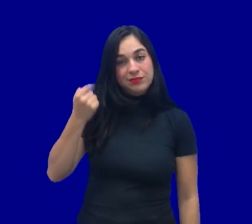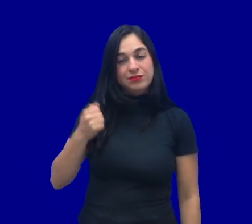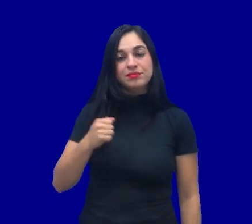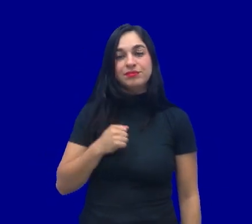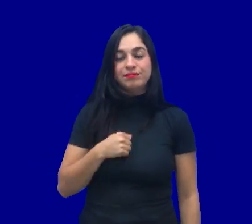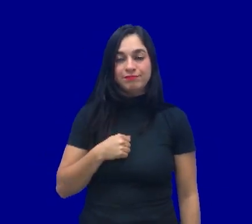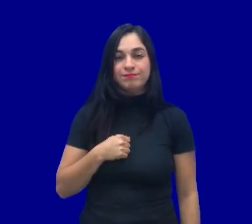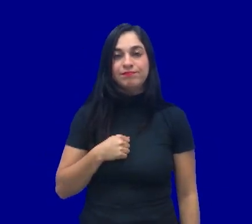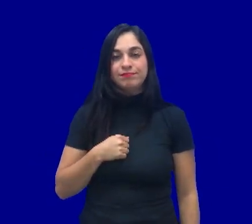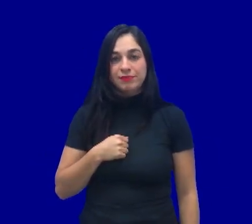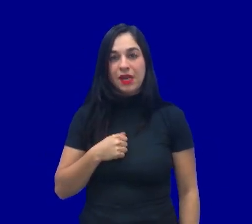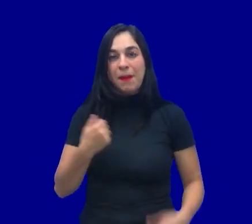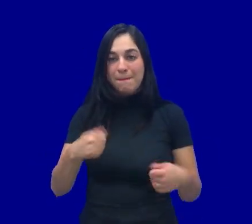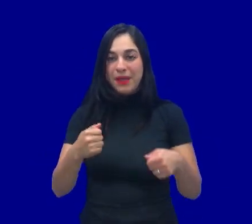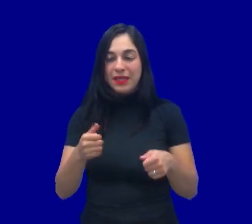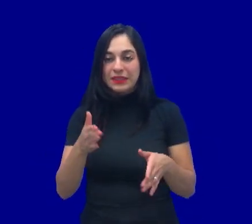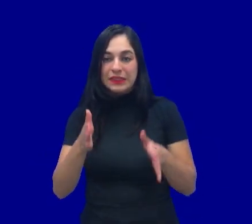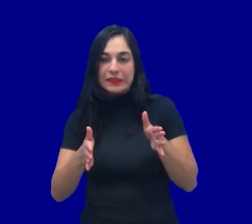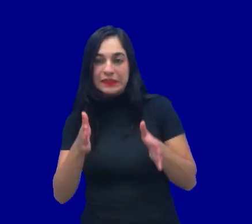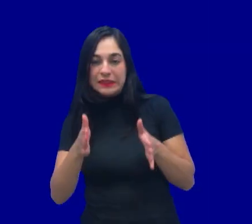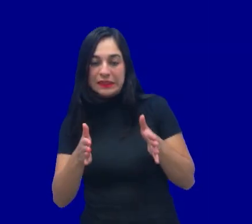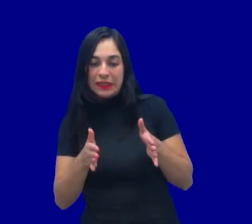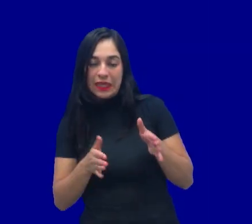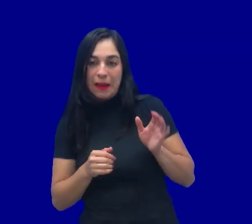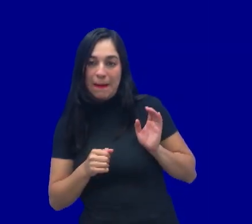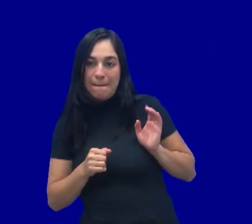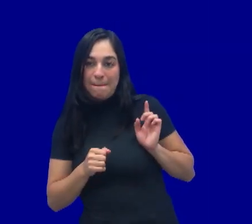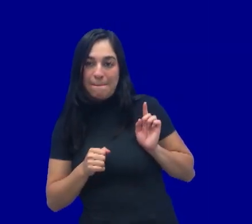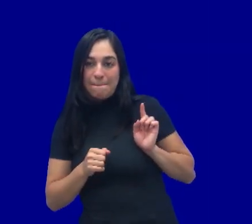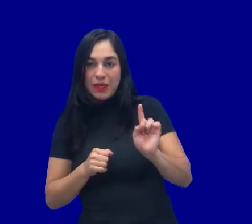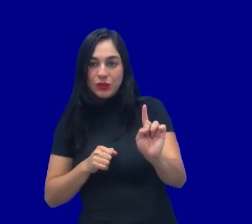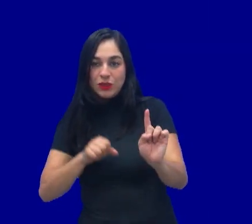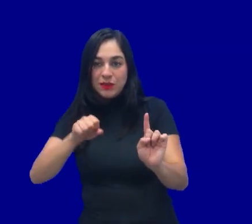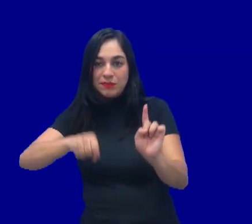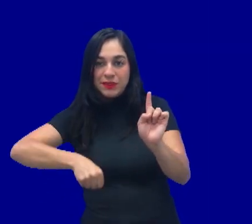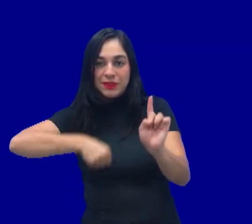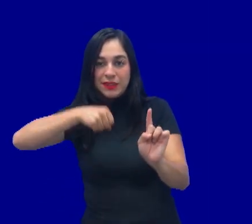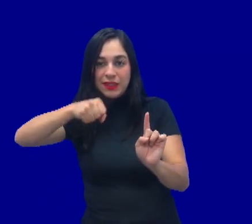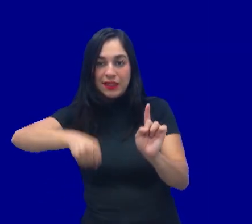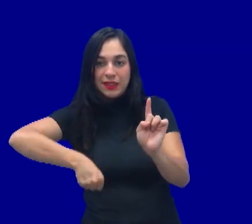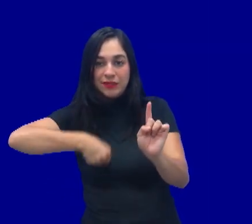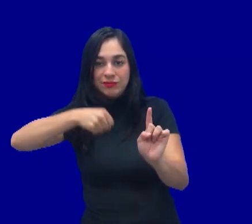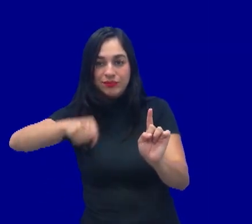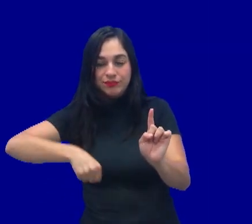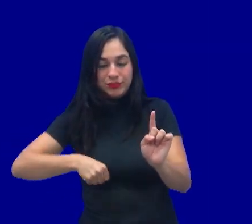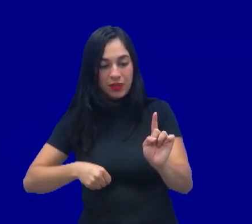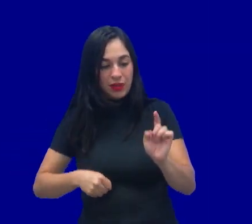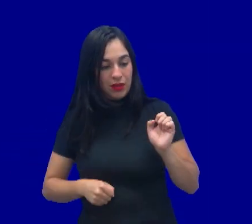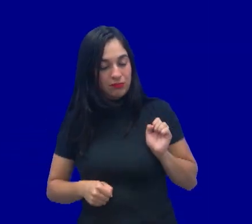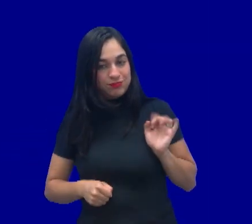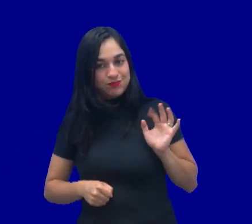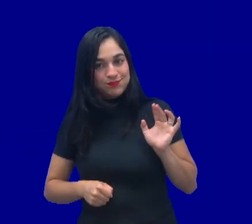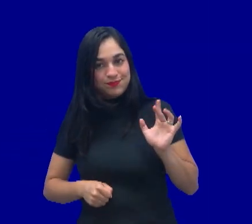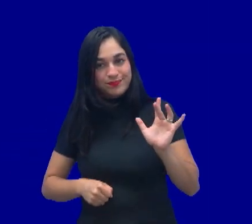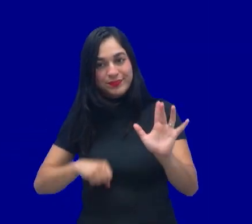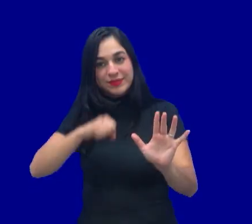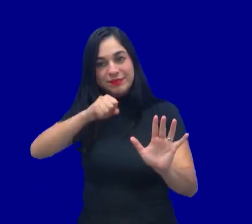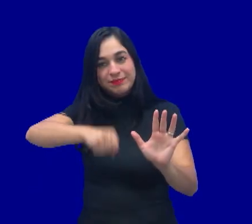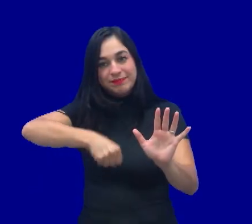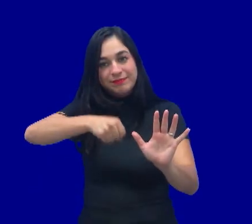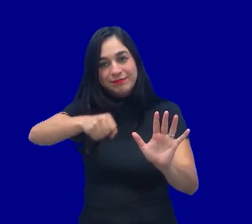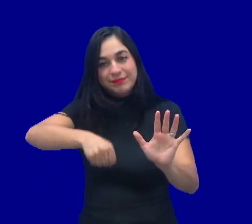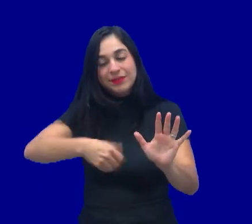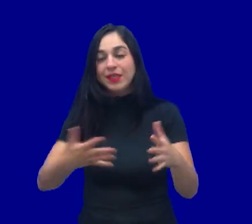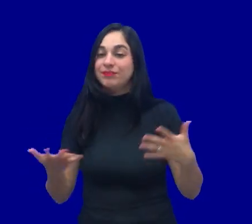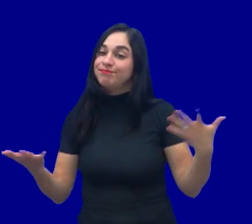Divide espaço. Criança, idoso, cadeirante, gestante, ciclista.